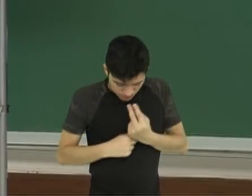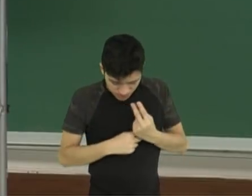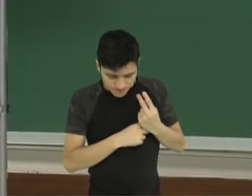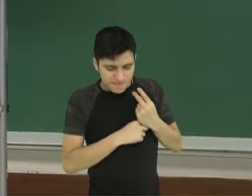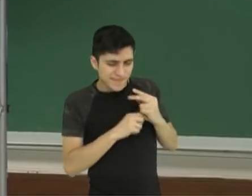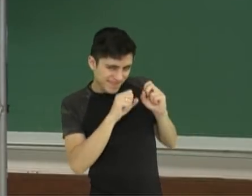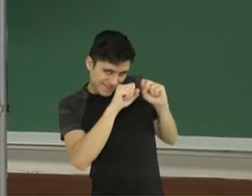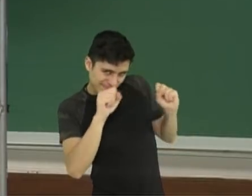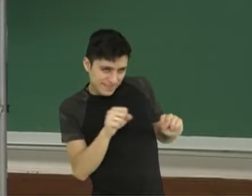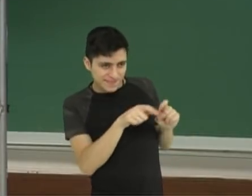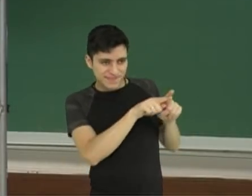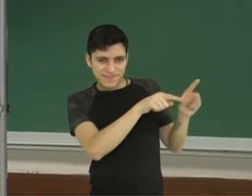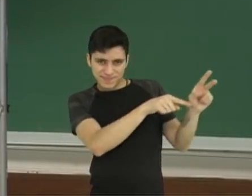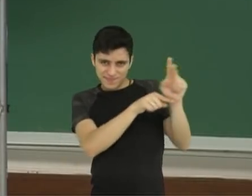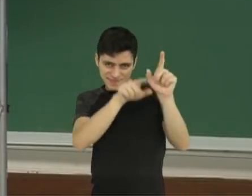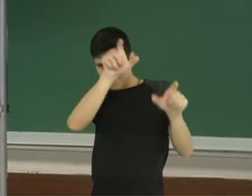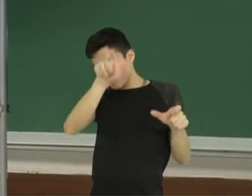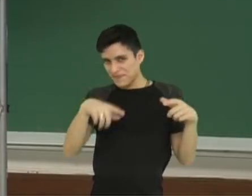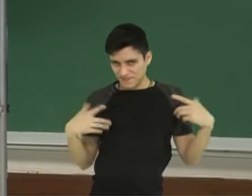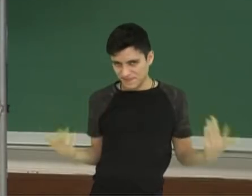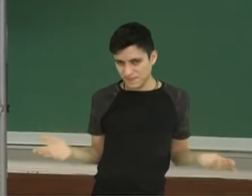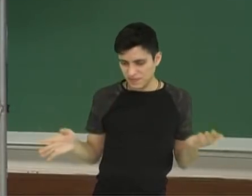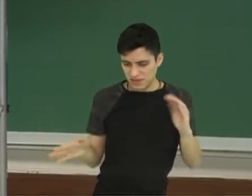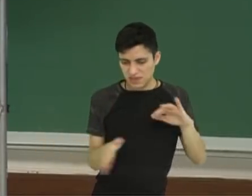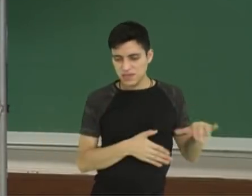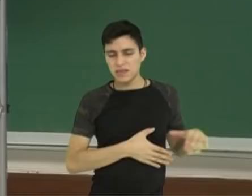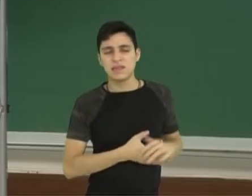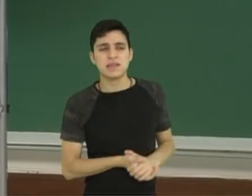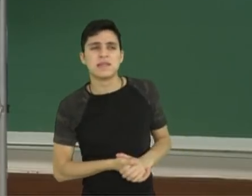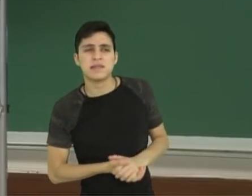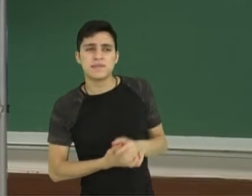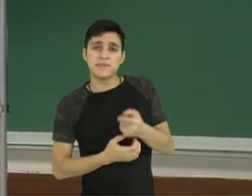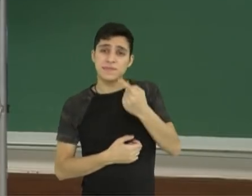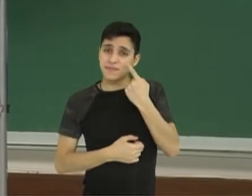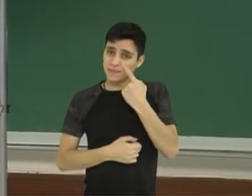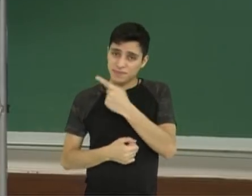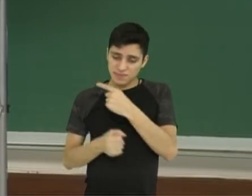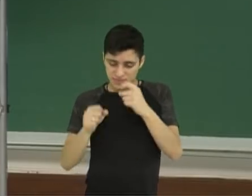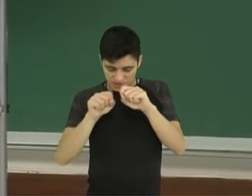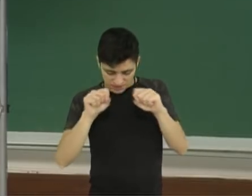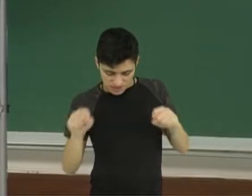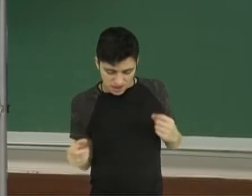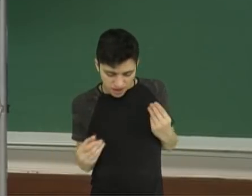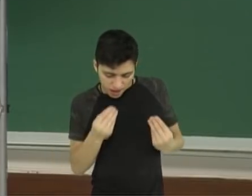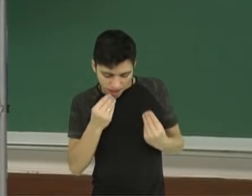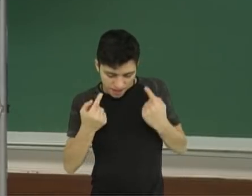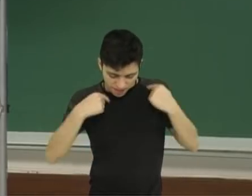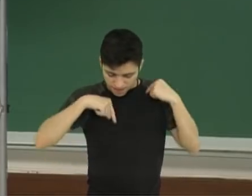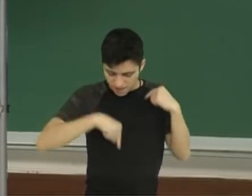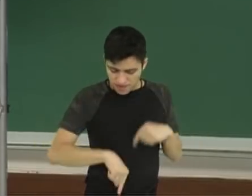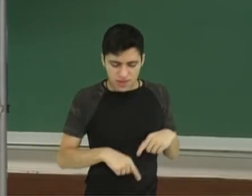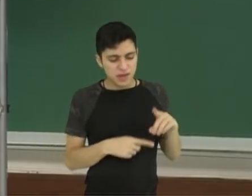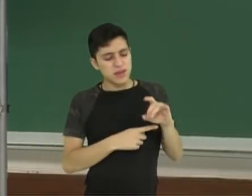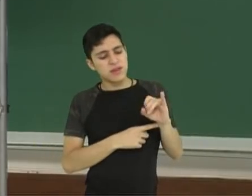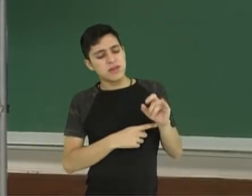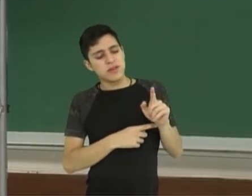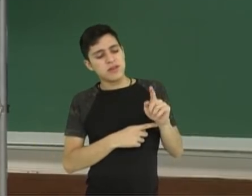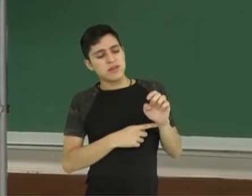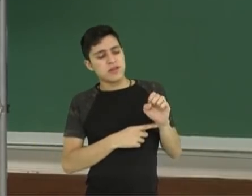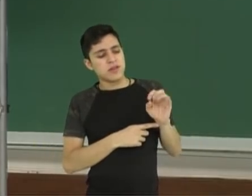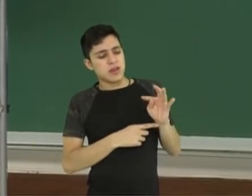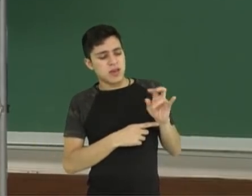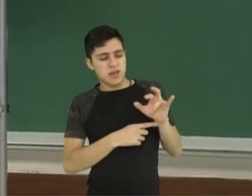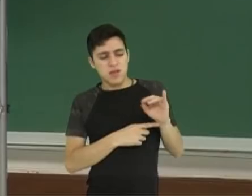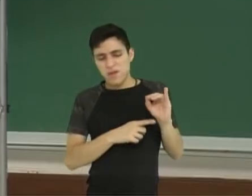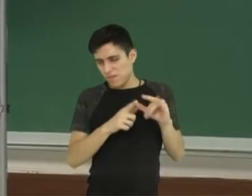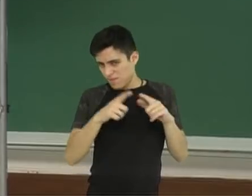sistema? Sistema digestório. Esse todo mundo gosta, porque todo mundo gosta de comer, de fazer um lanchinho, de comer besteirinha, salgadinho, tomar